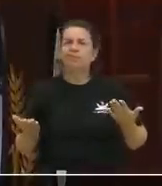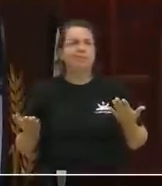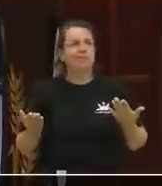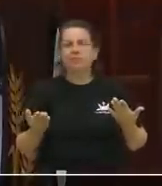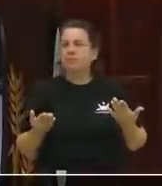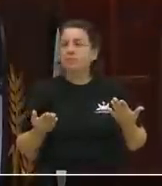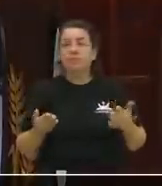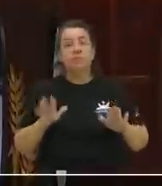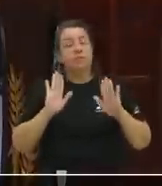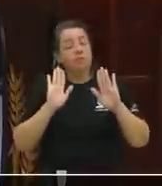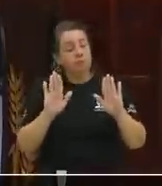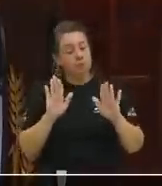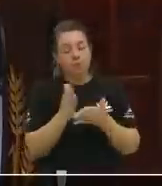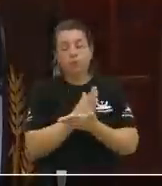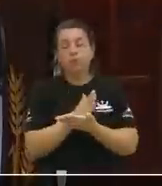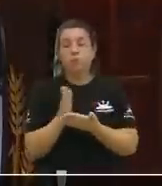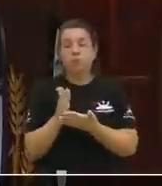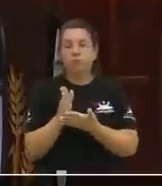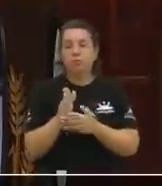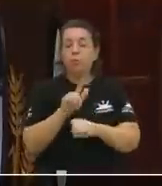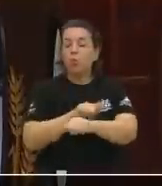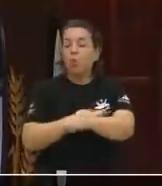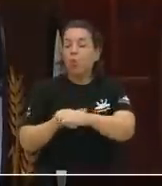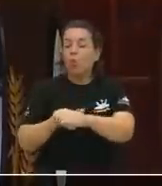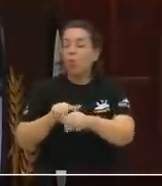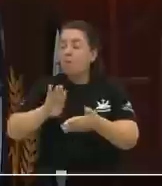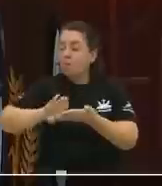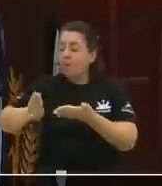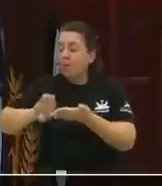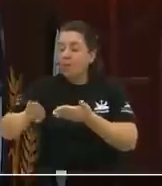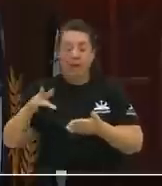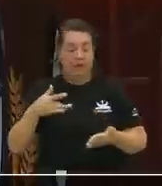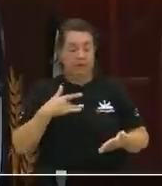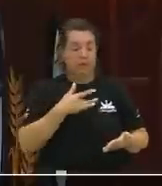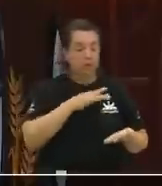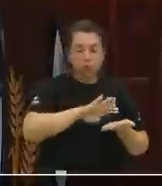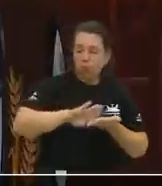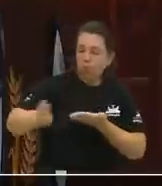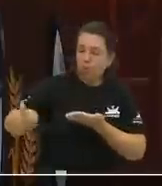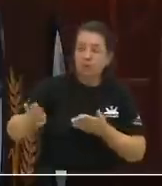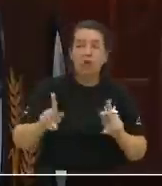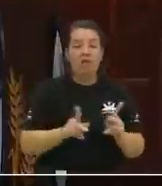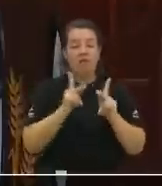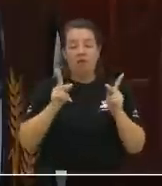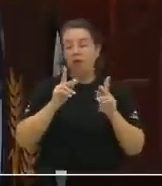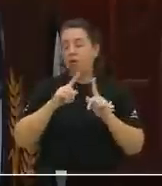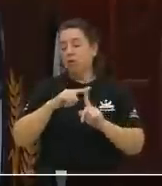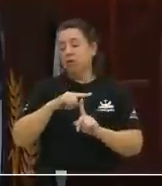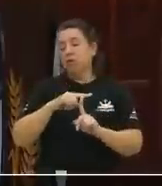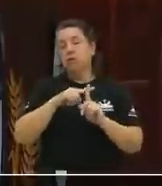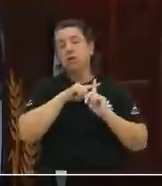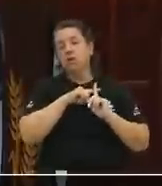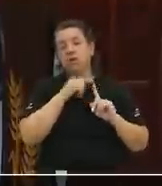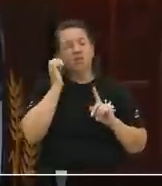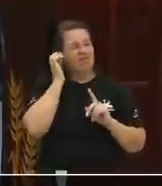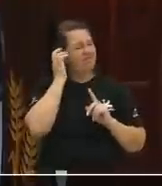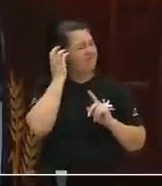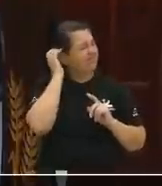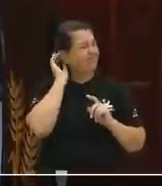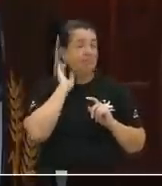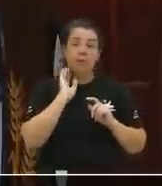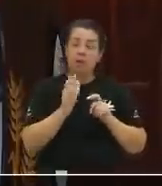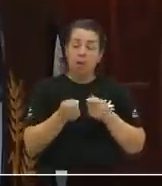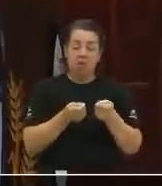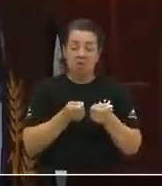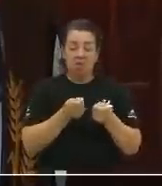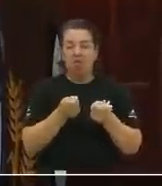Começa a tira a educação, tira a saúde, tira valores cristãos, é tão fácil